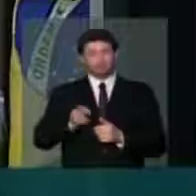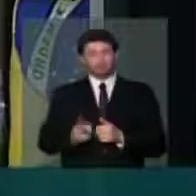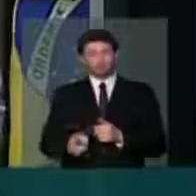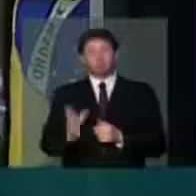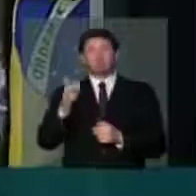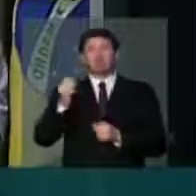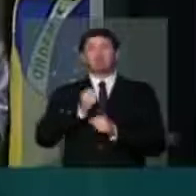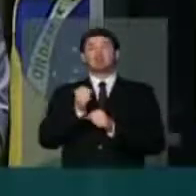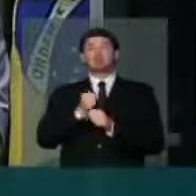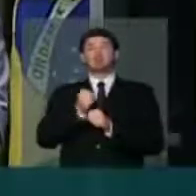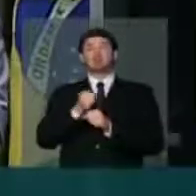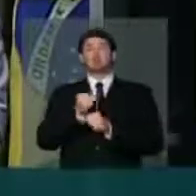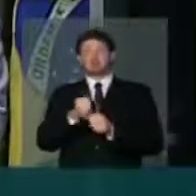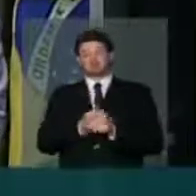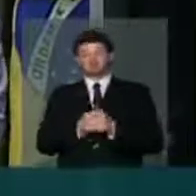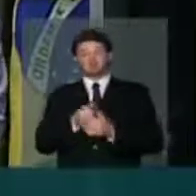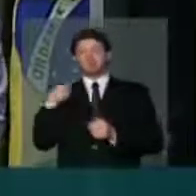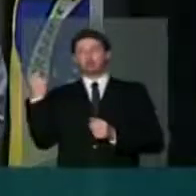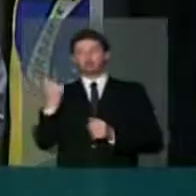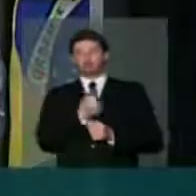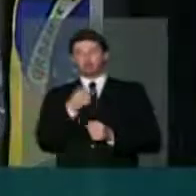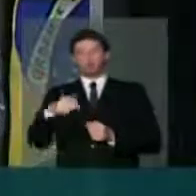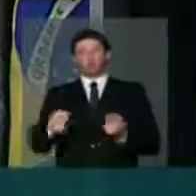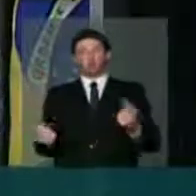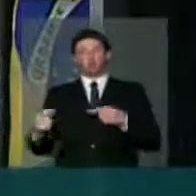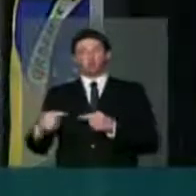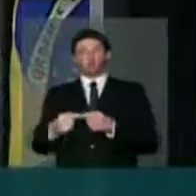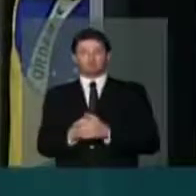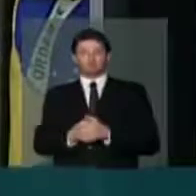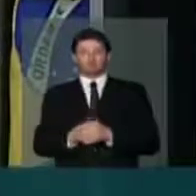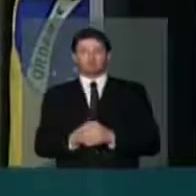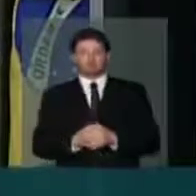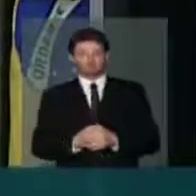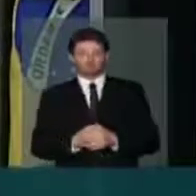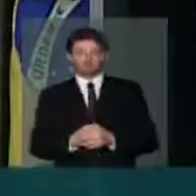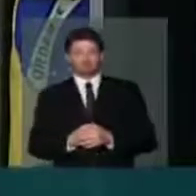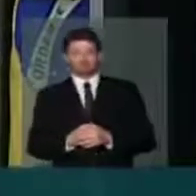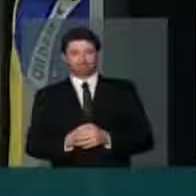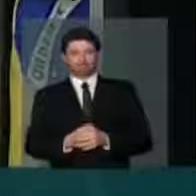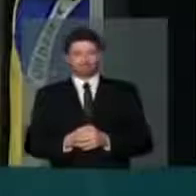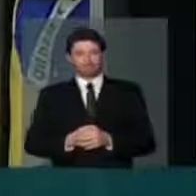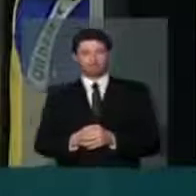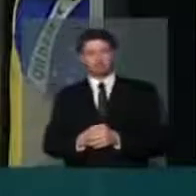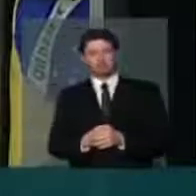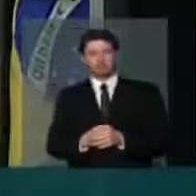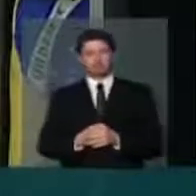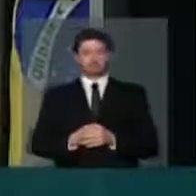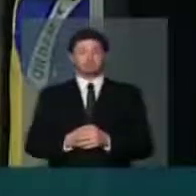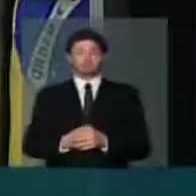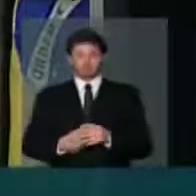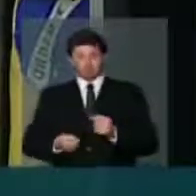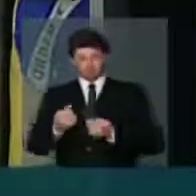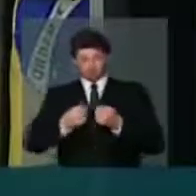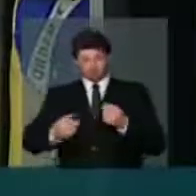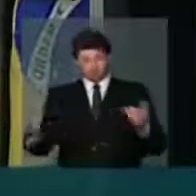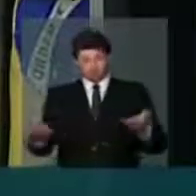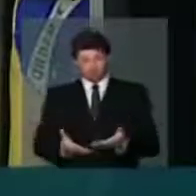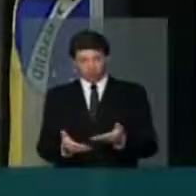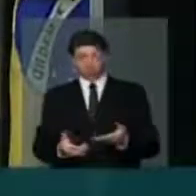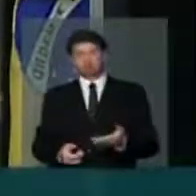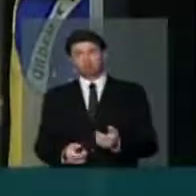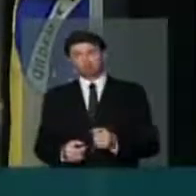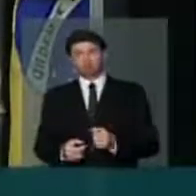há muito tempo por nós da oposição aqui nessa casa. Se a economia hoje